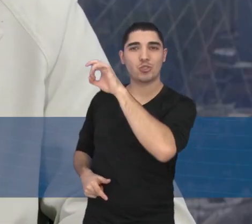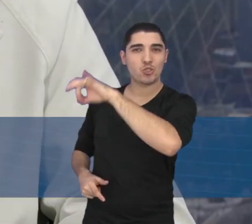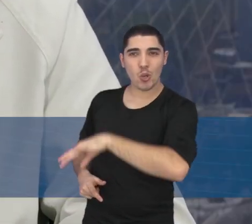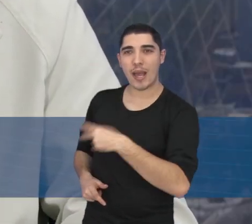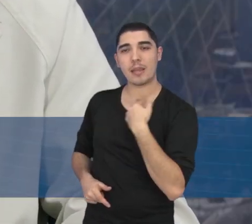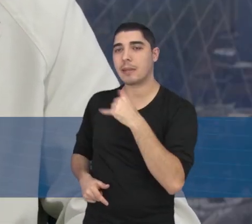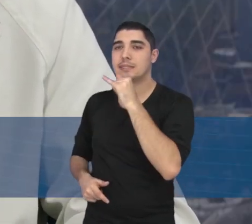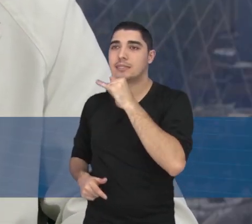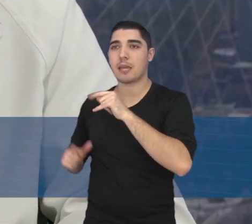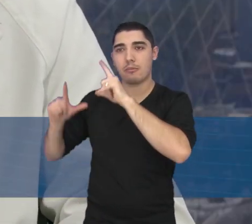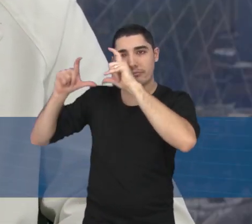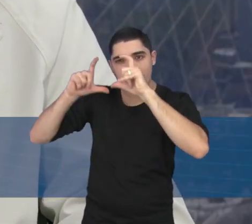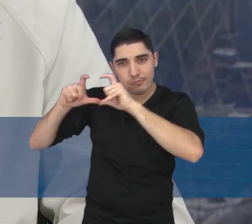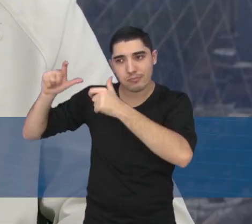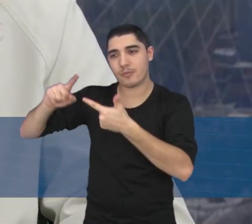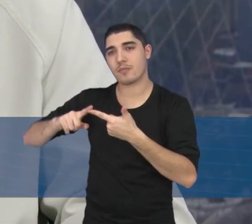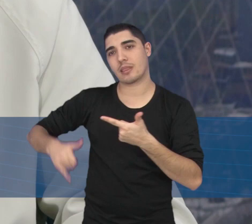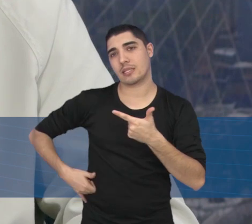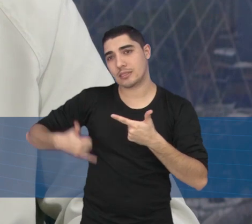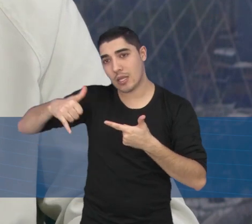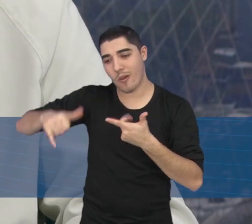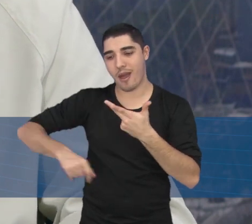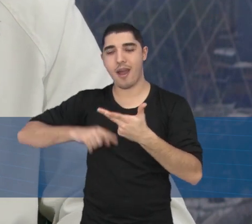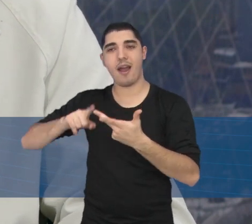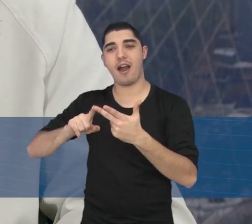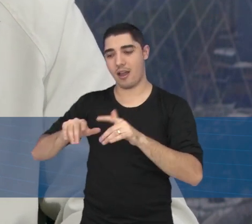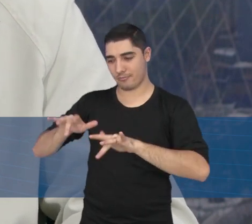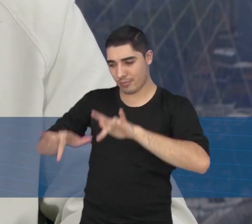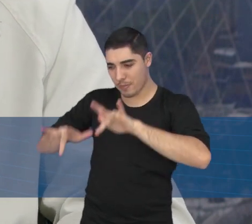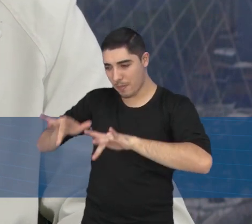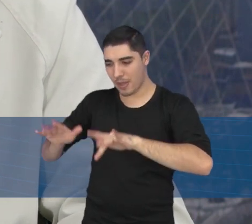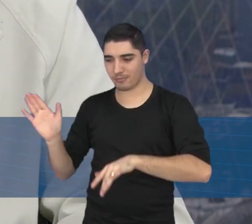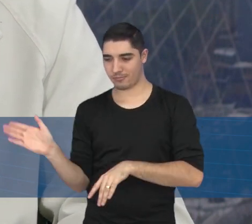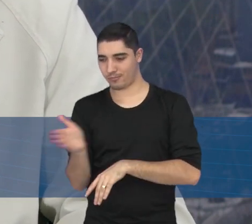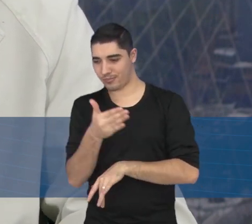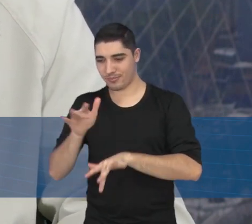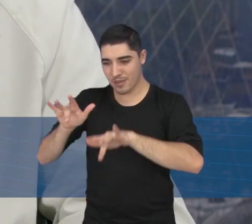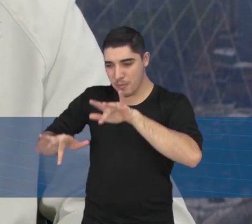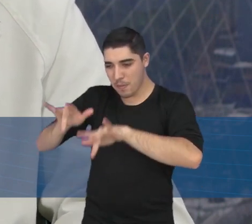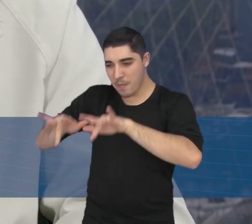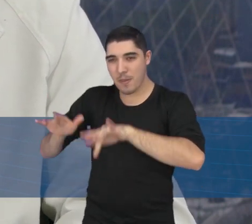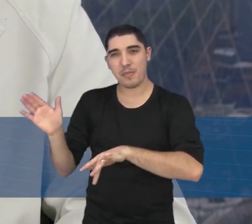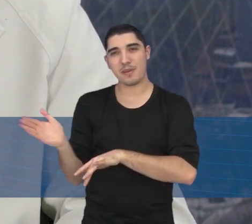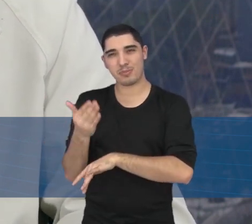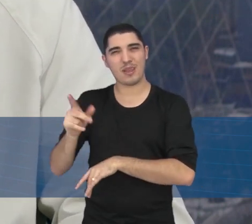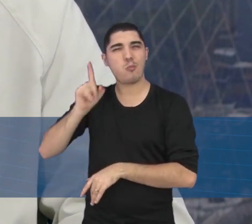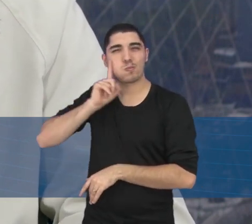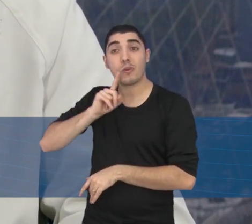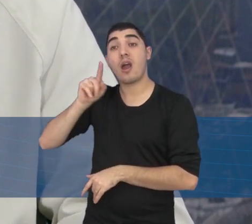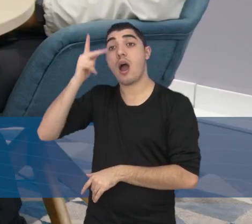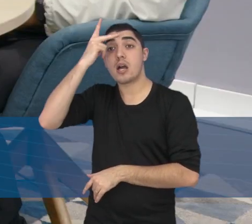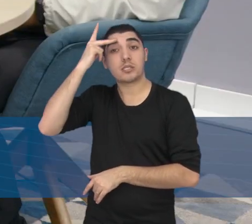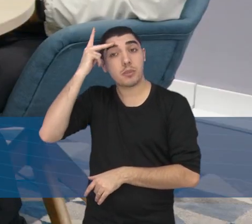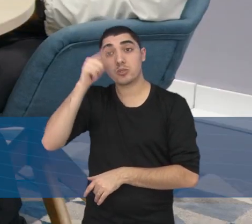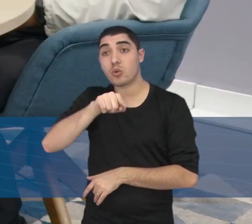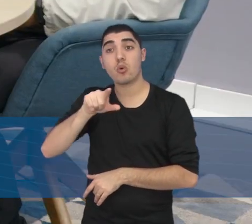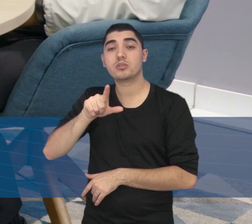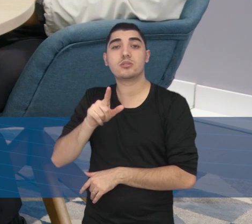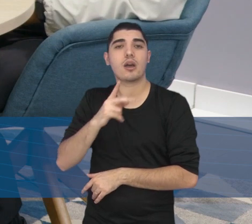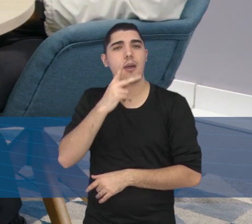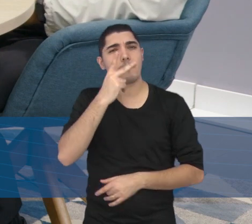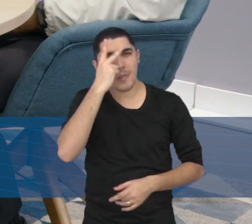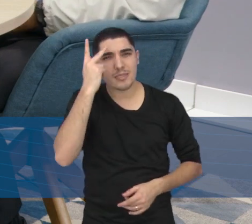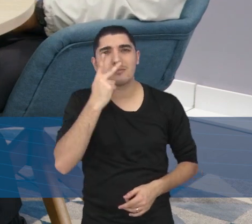máquina fotográfica, celulares, máquina de escrever, então uns negócios assim que nós encontramos no lixo. Falta de conhecimento, Então a gente